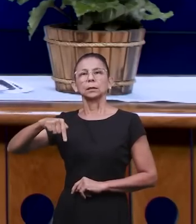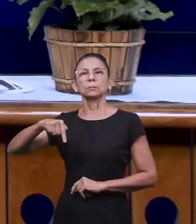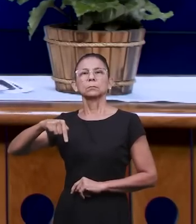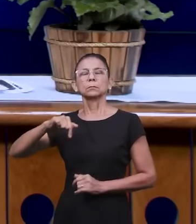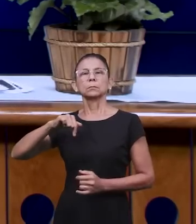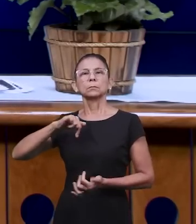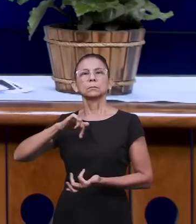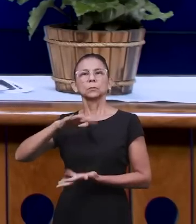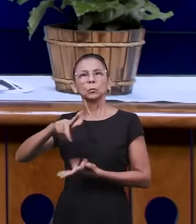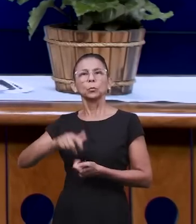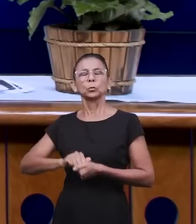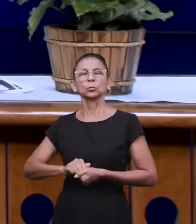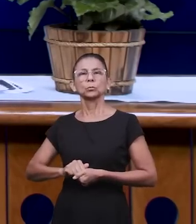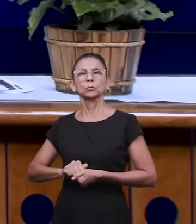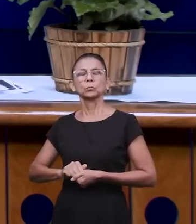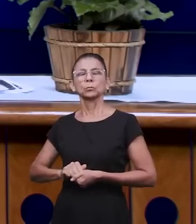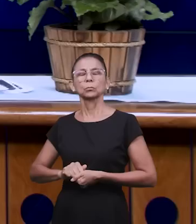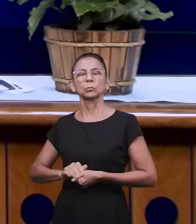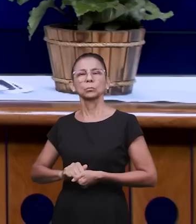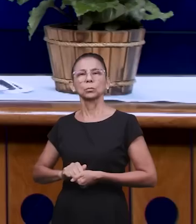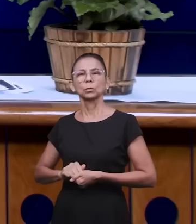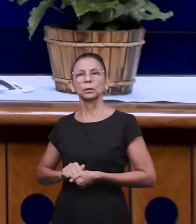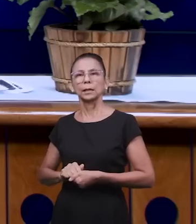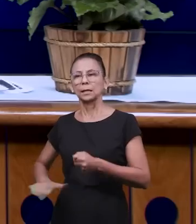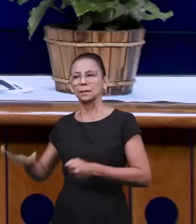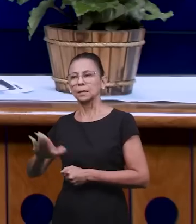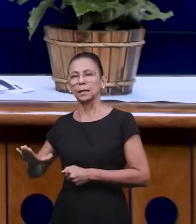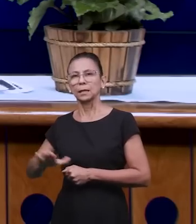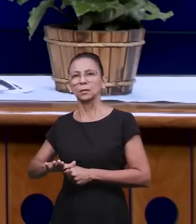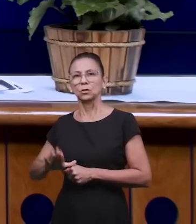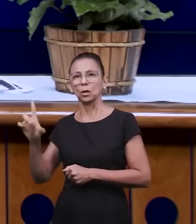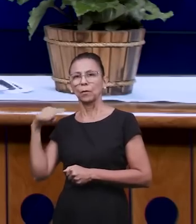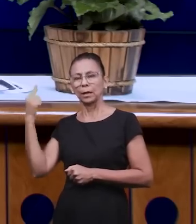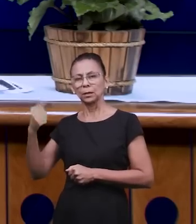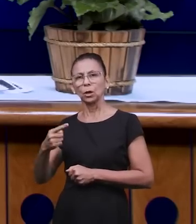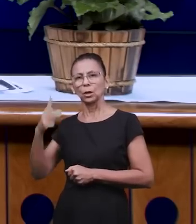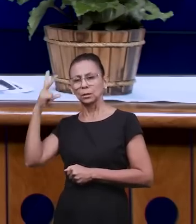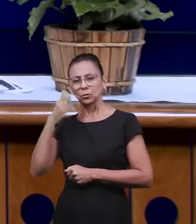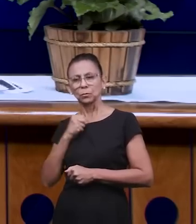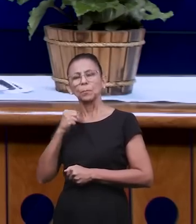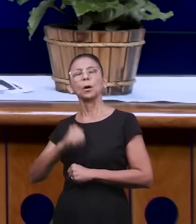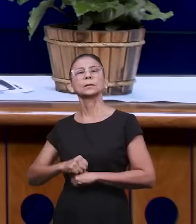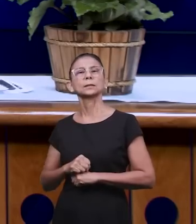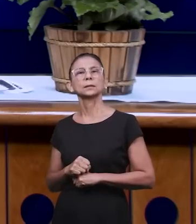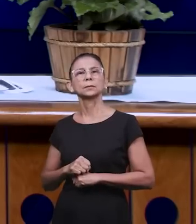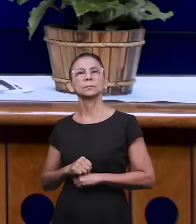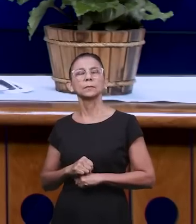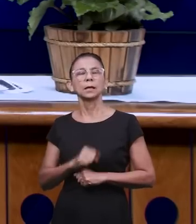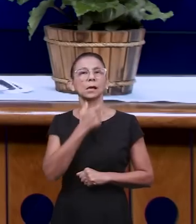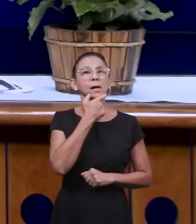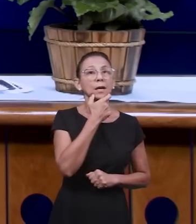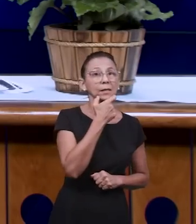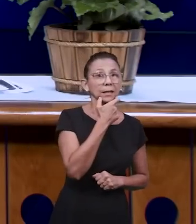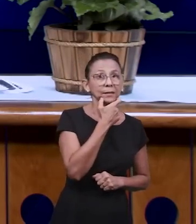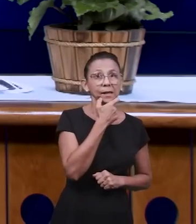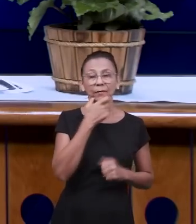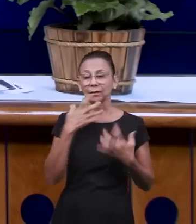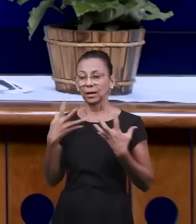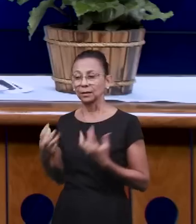1898, 97 e 98, um judeu europeu, chamado aportuguesadamente Theodor